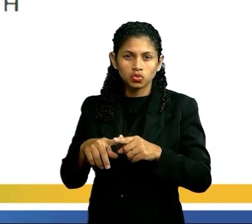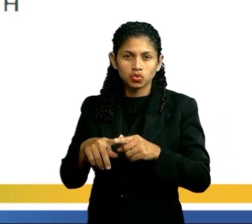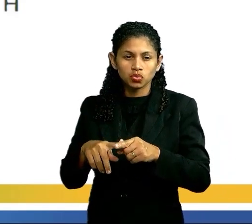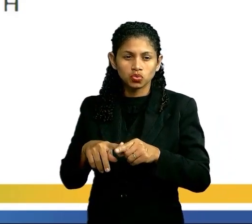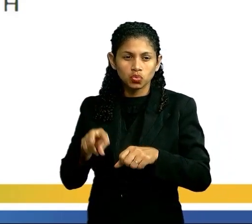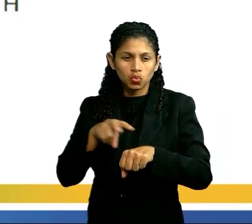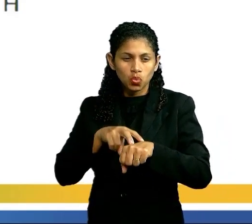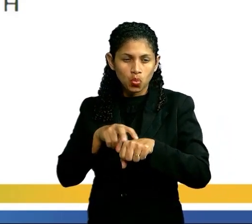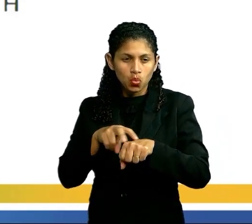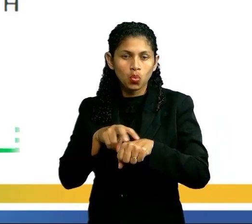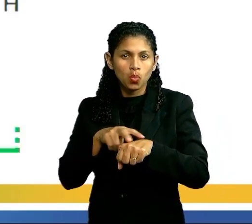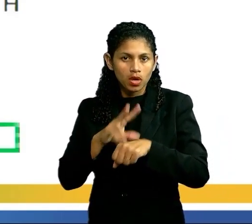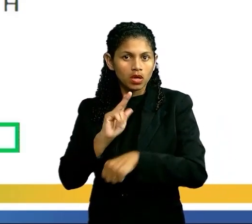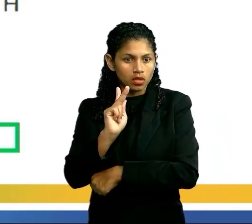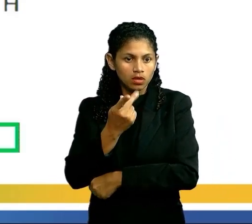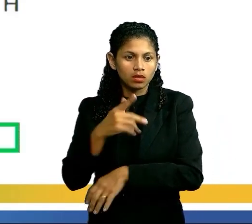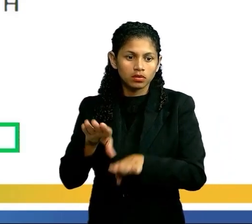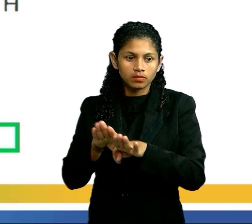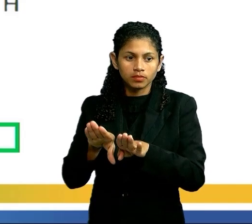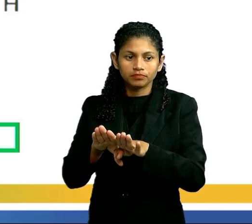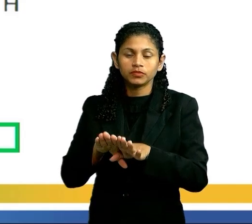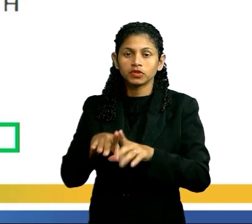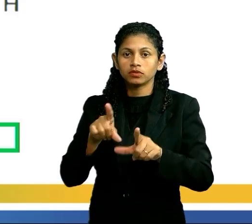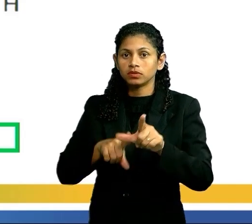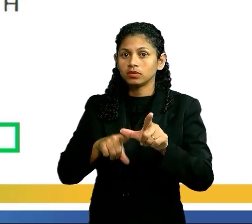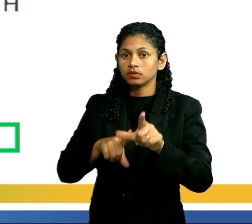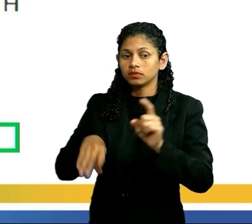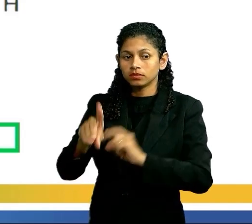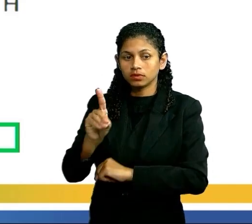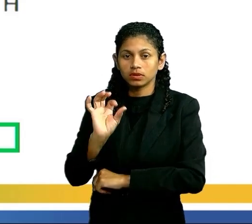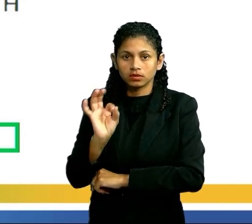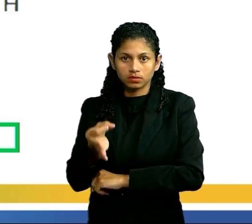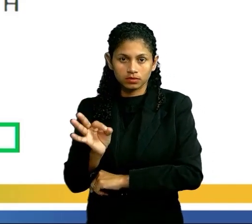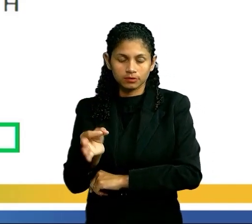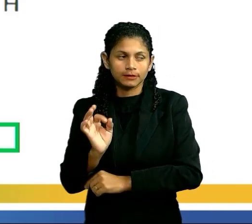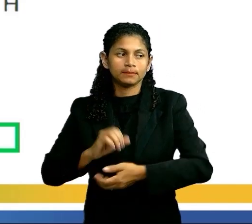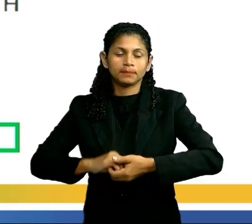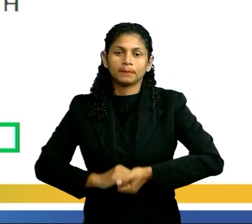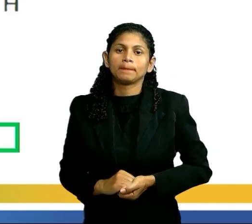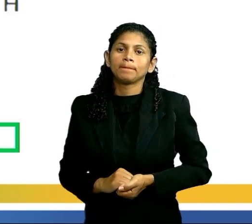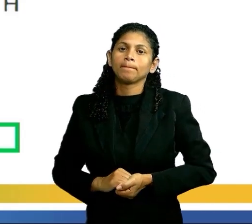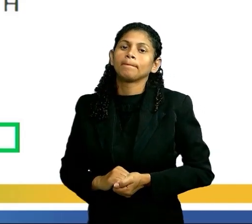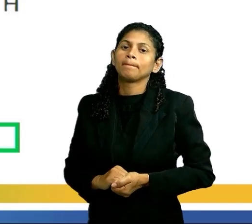correta. Então, por isso, a alternativa correta é D de dado. Certinho?